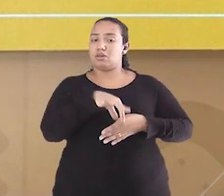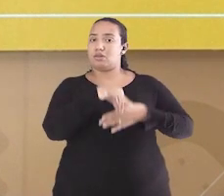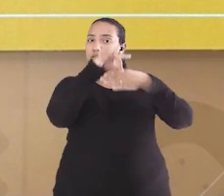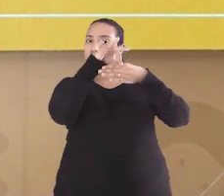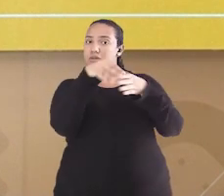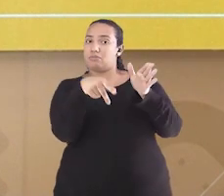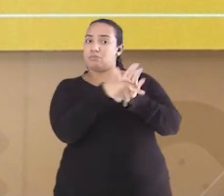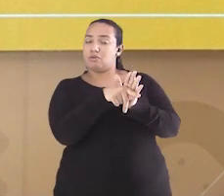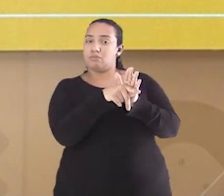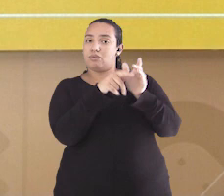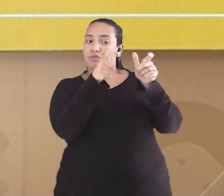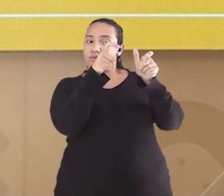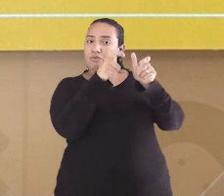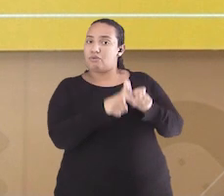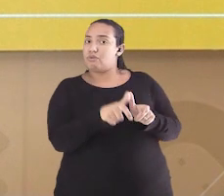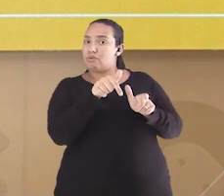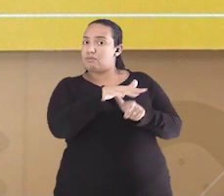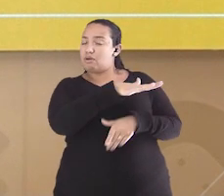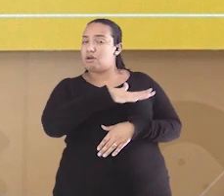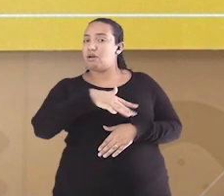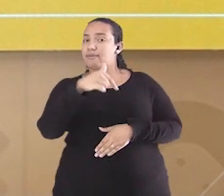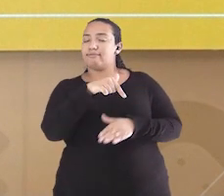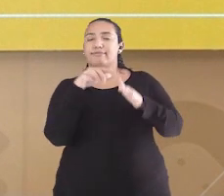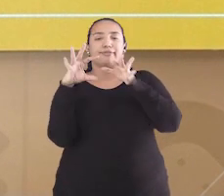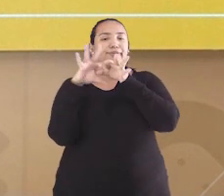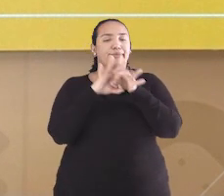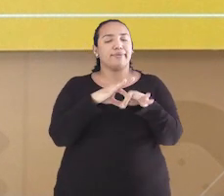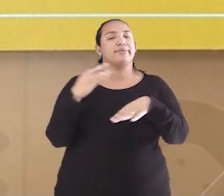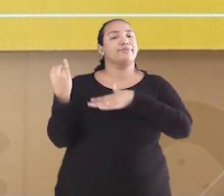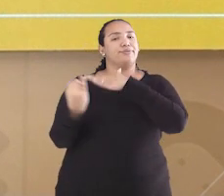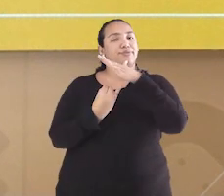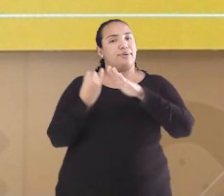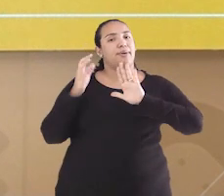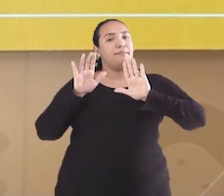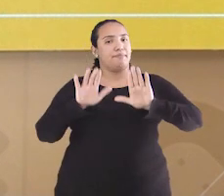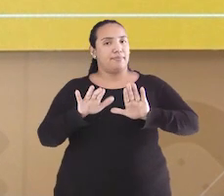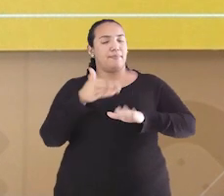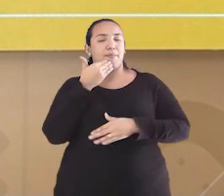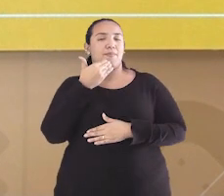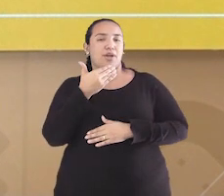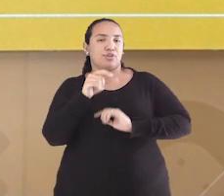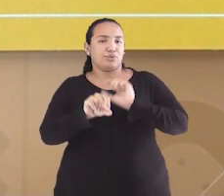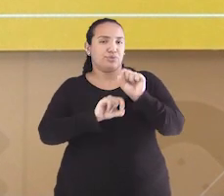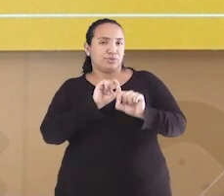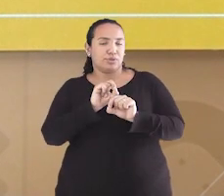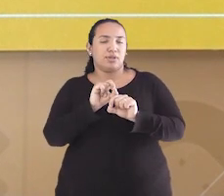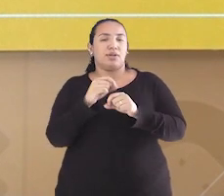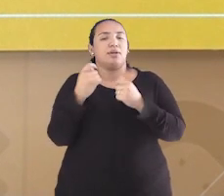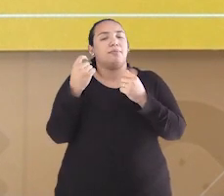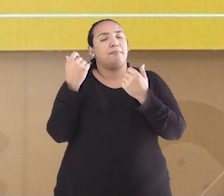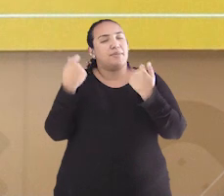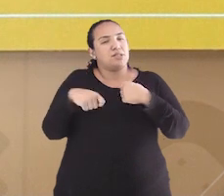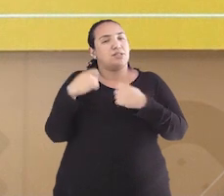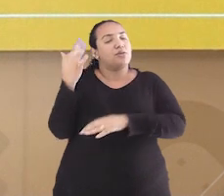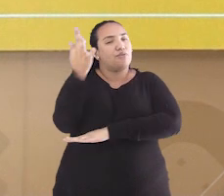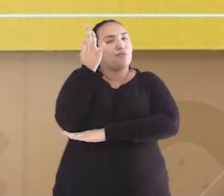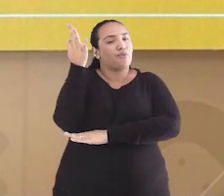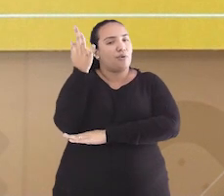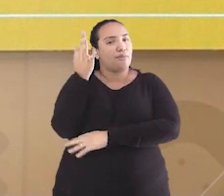à liderança comunitária. Por mais que seja um contexto um tanto informal, ainda assim pede um pouquinho de